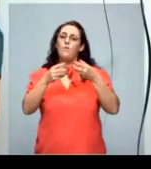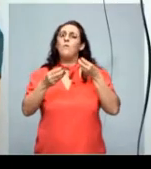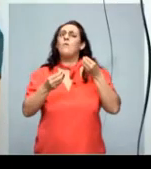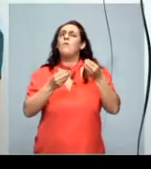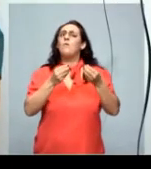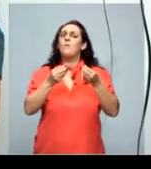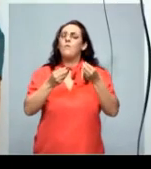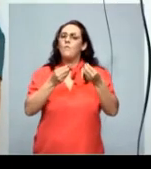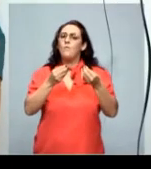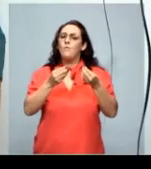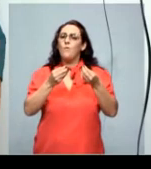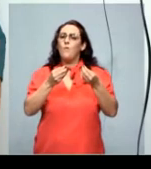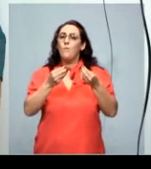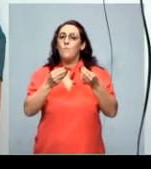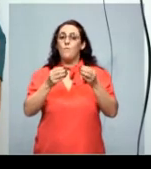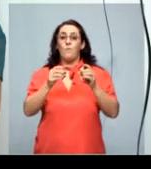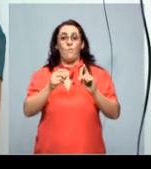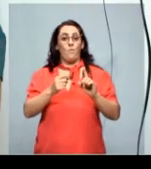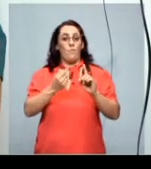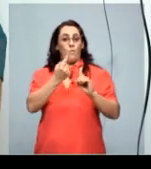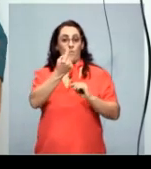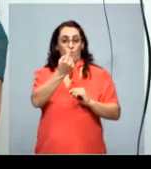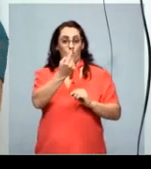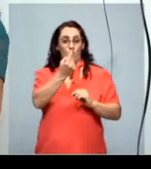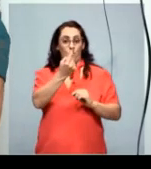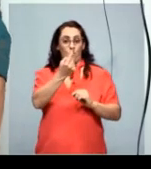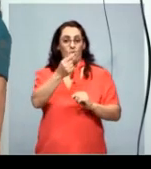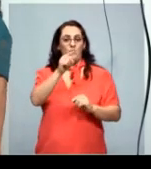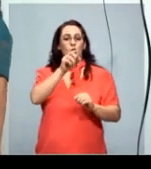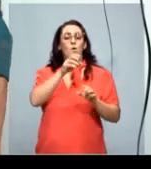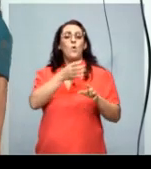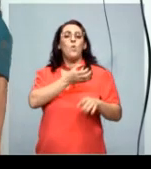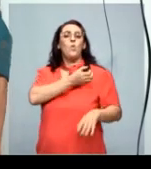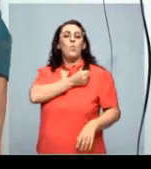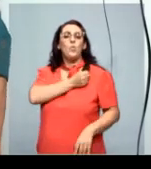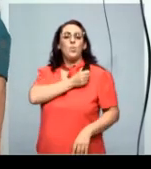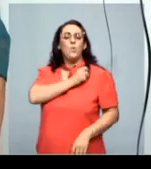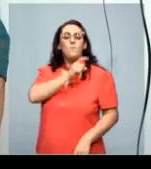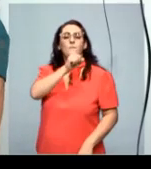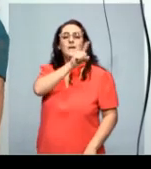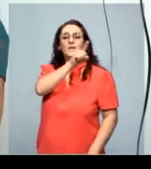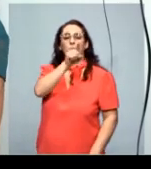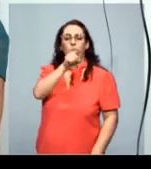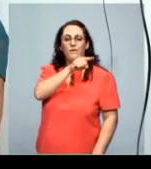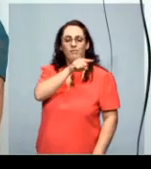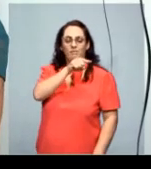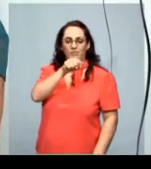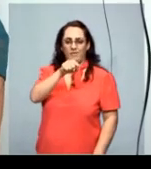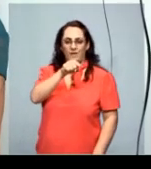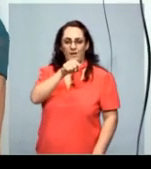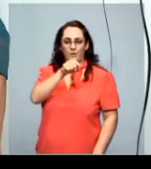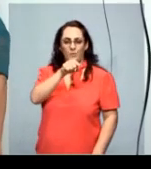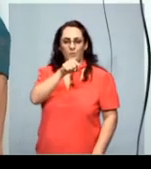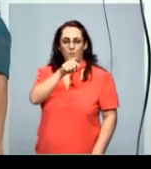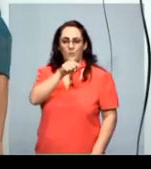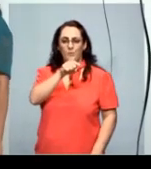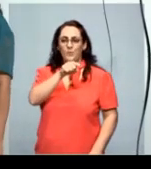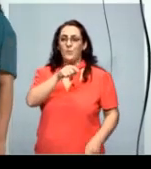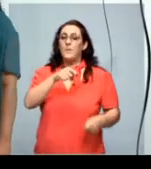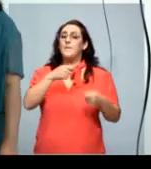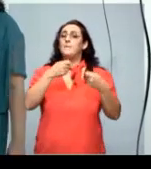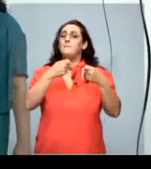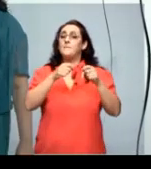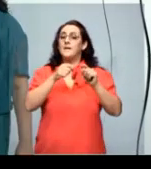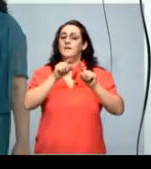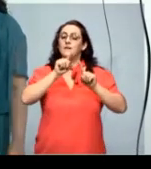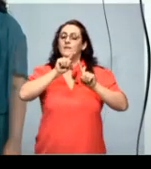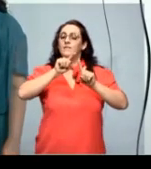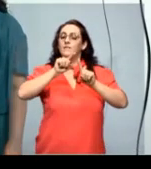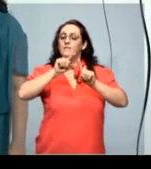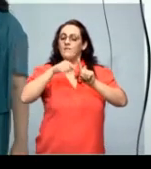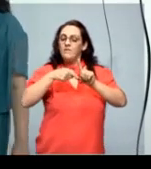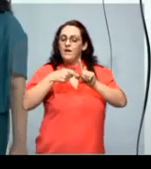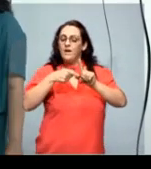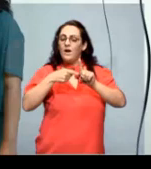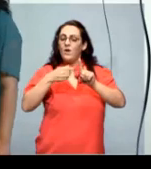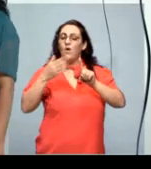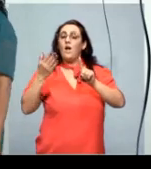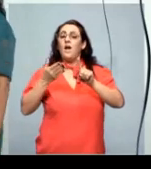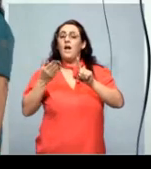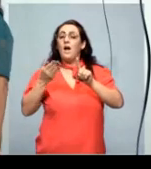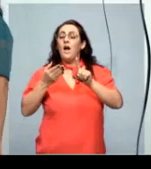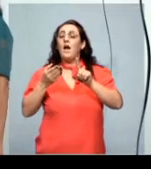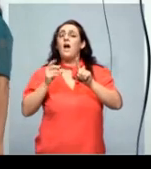parte inteira que já está aqui, né? Então, 1 é a parte inteira. Eu vou colocar uma vírgula